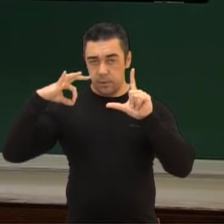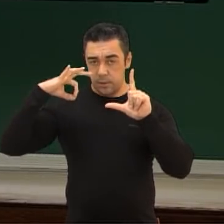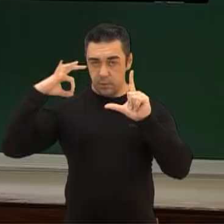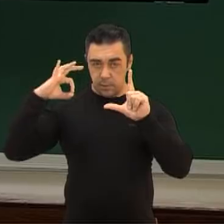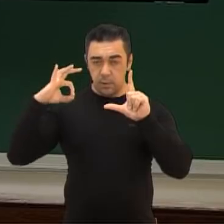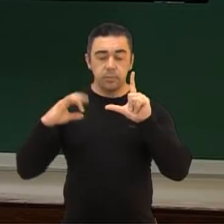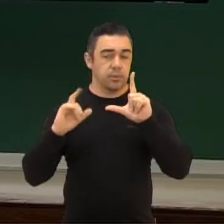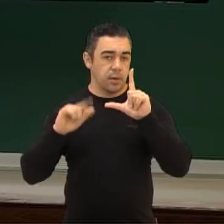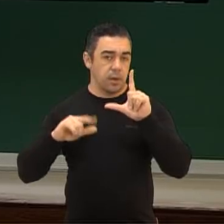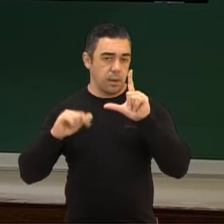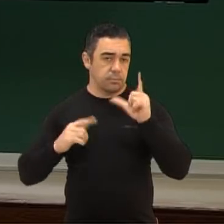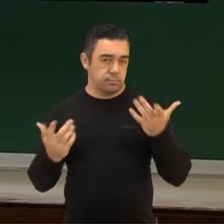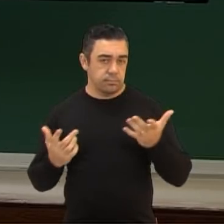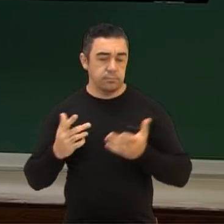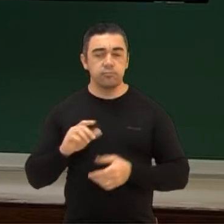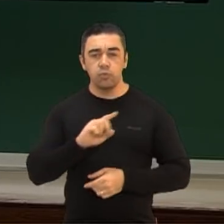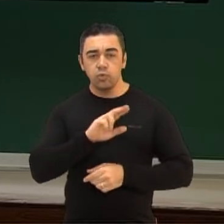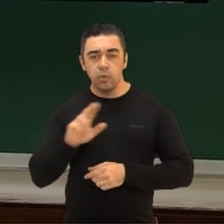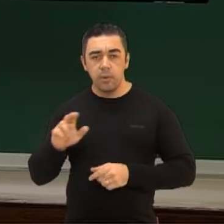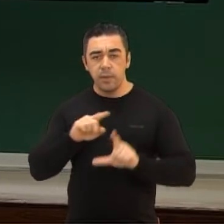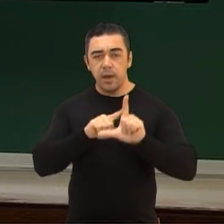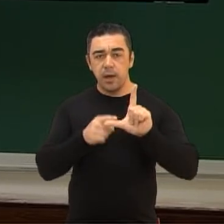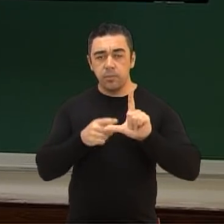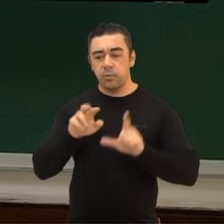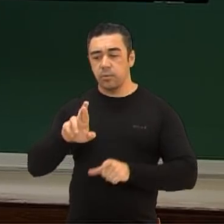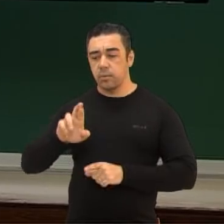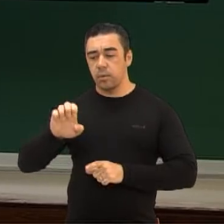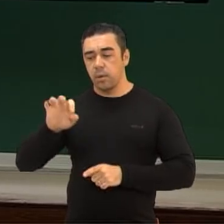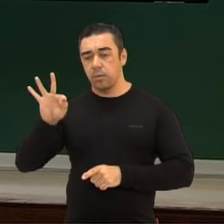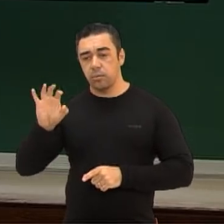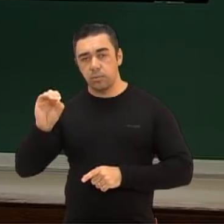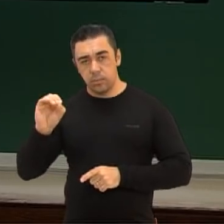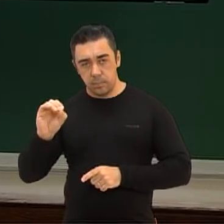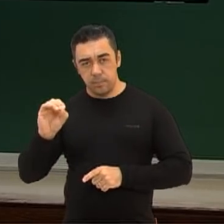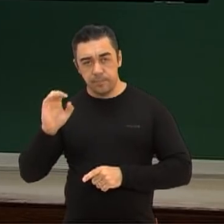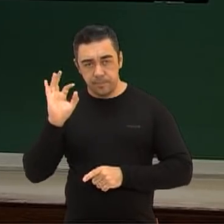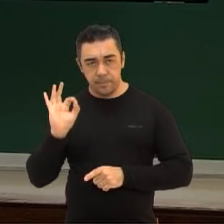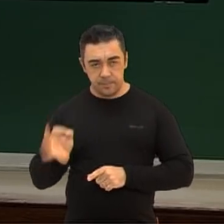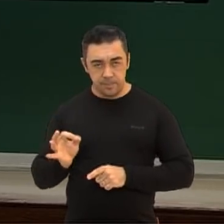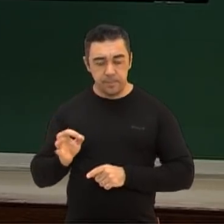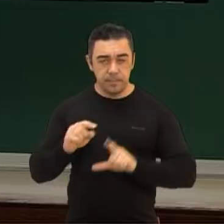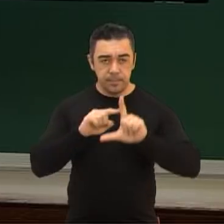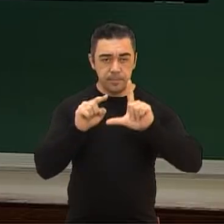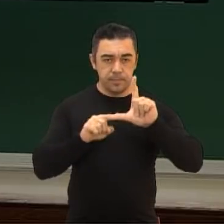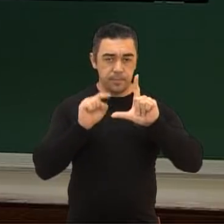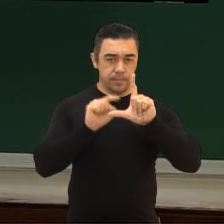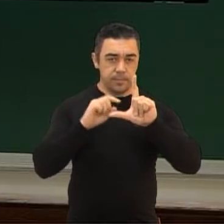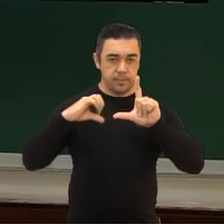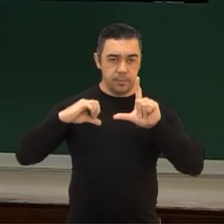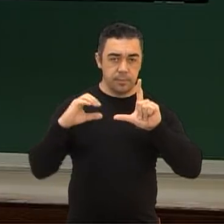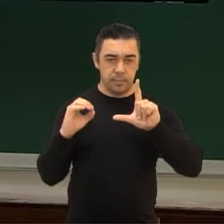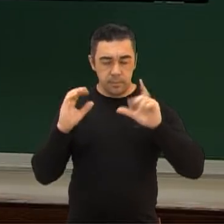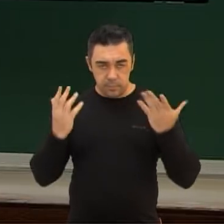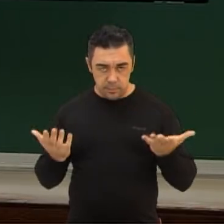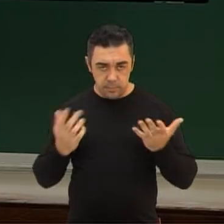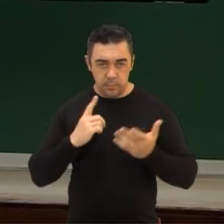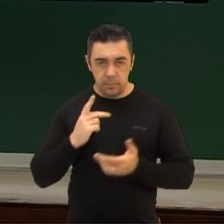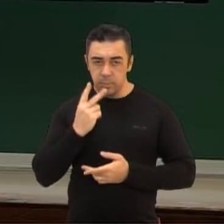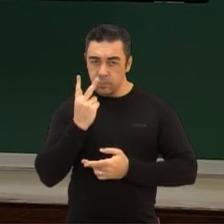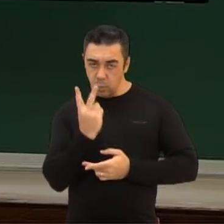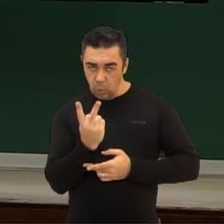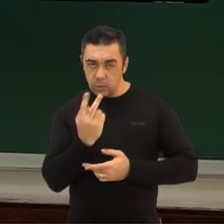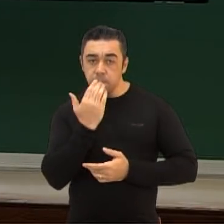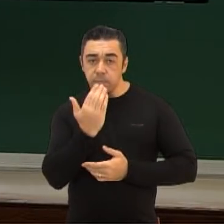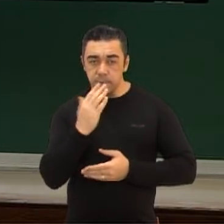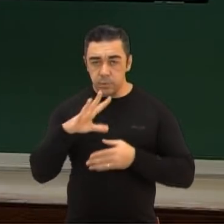reto. Então, se é um ângulo reto, é um ângulo de 90 graus. Se nós temos dois ângulos, então só pode estar pedindo